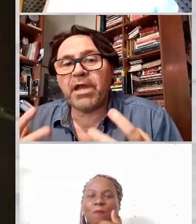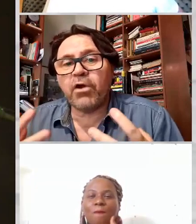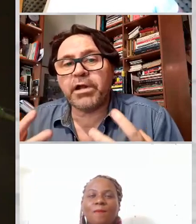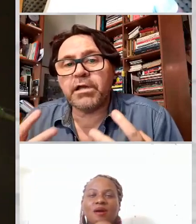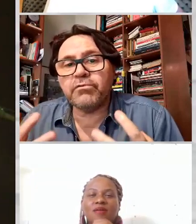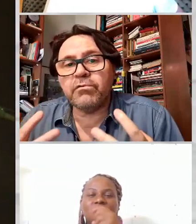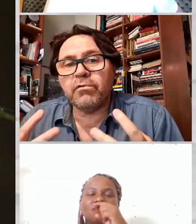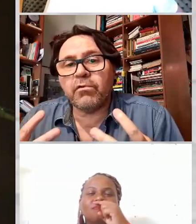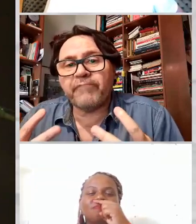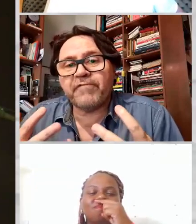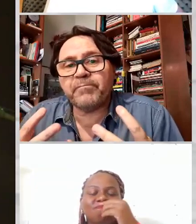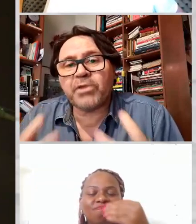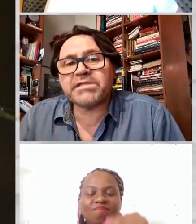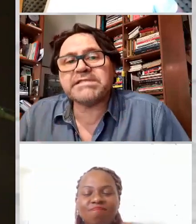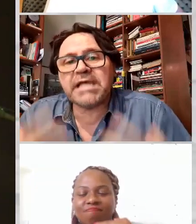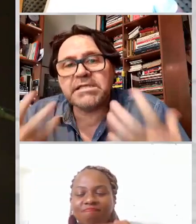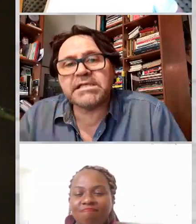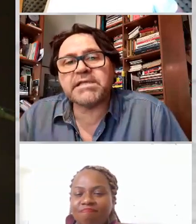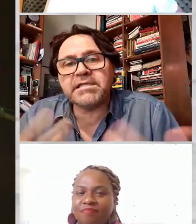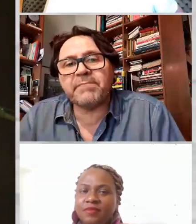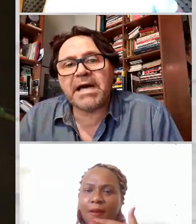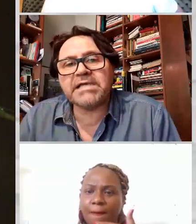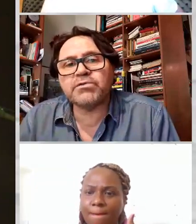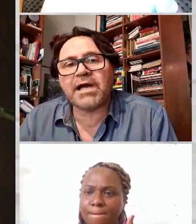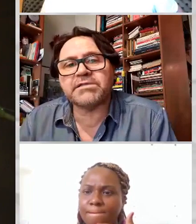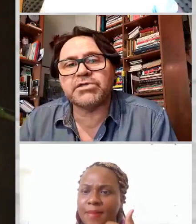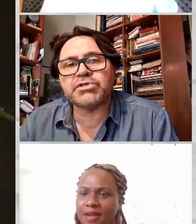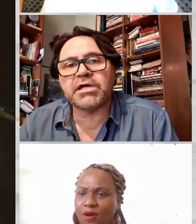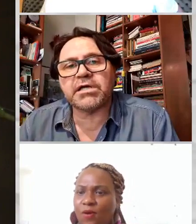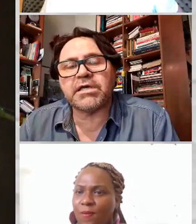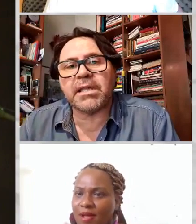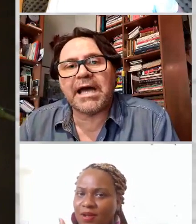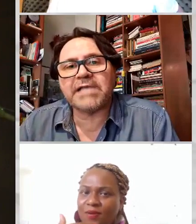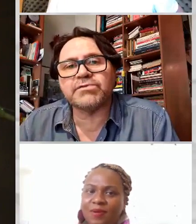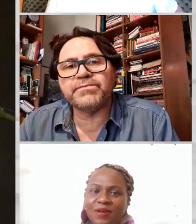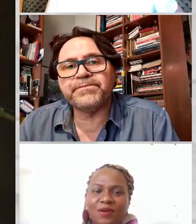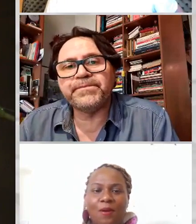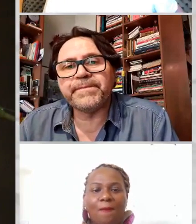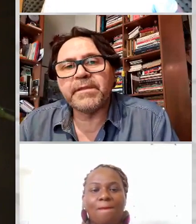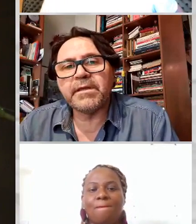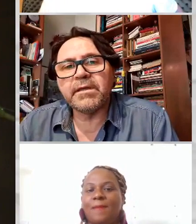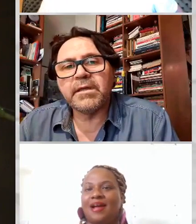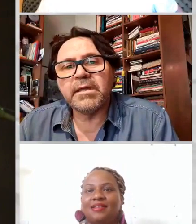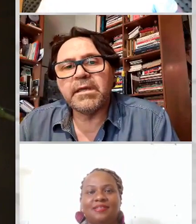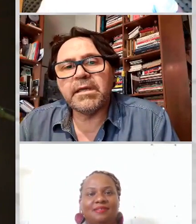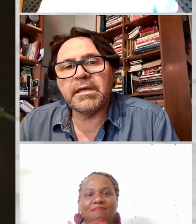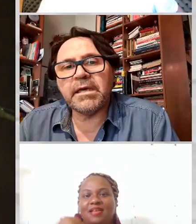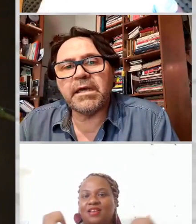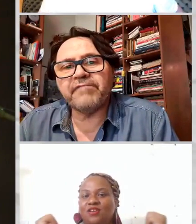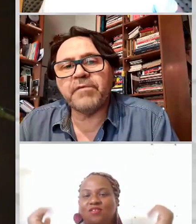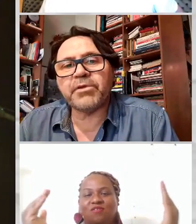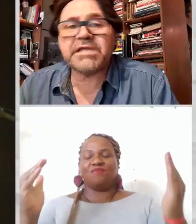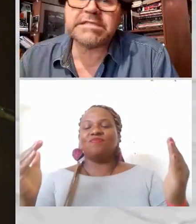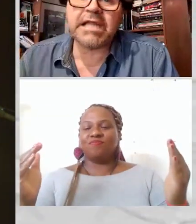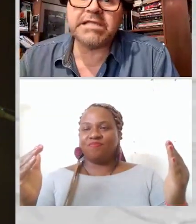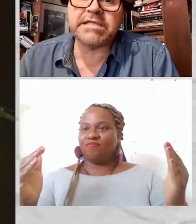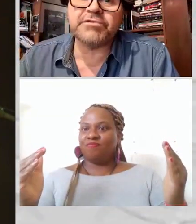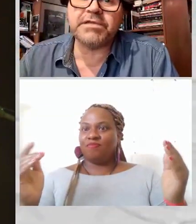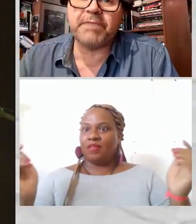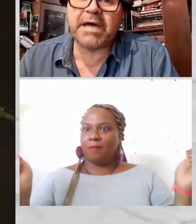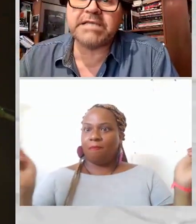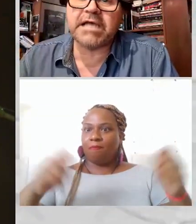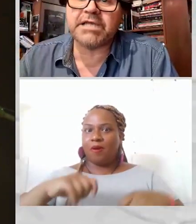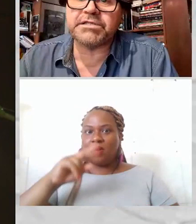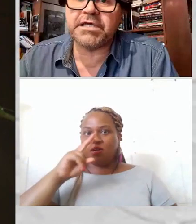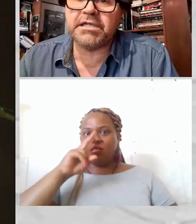foi melhorando, foi potencializando ainda mais o artista que é Lázaro. É, foi potencializando